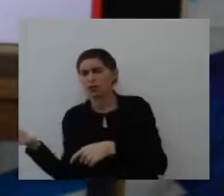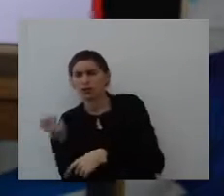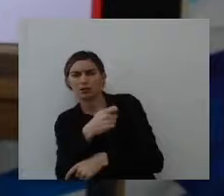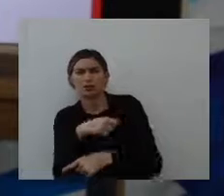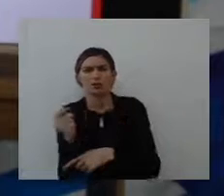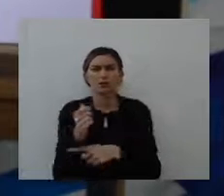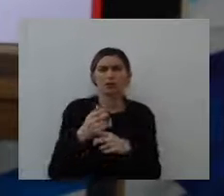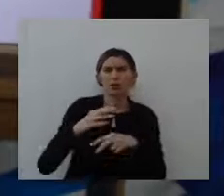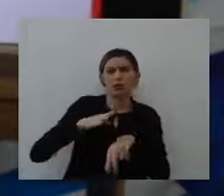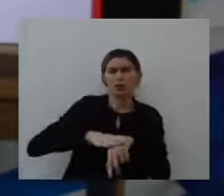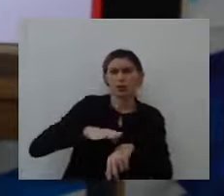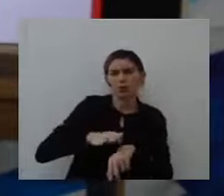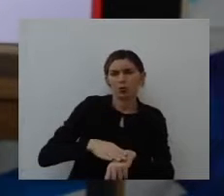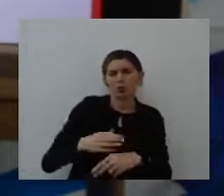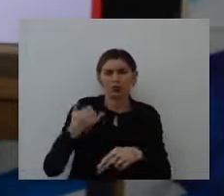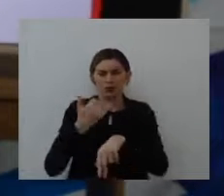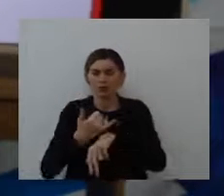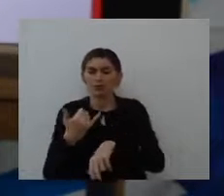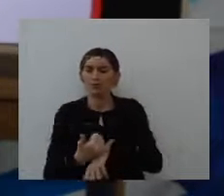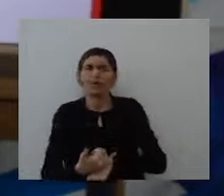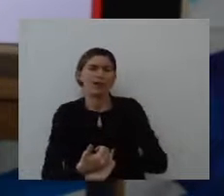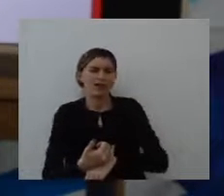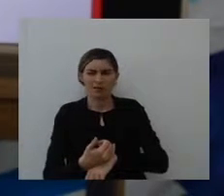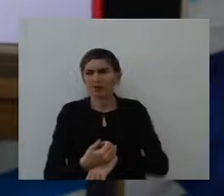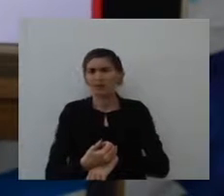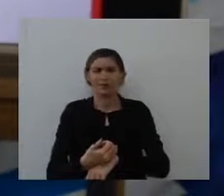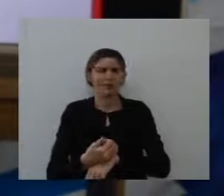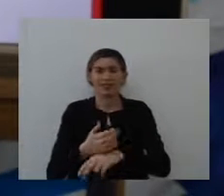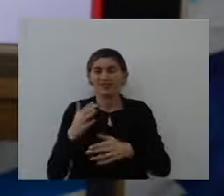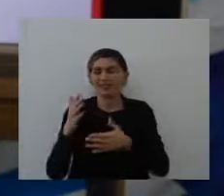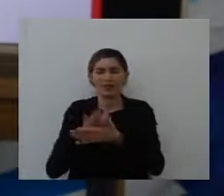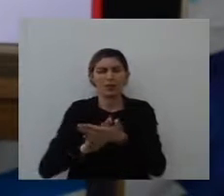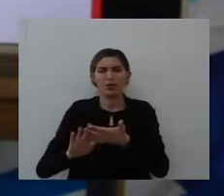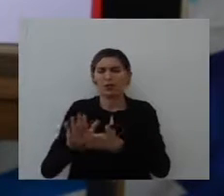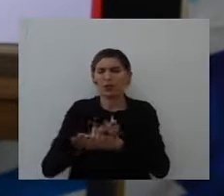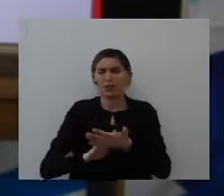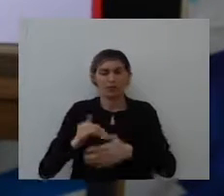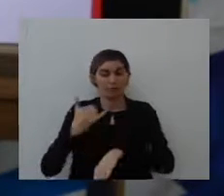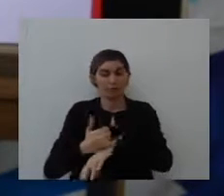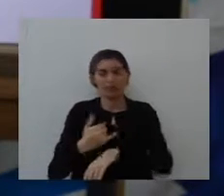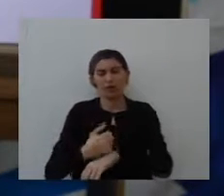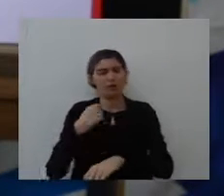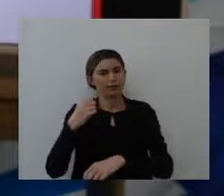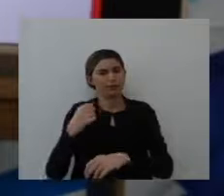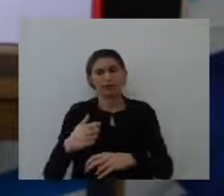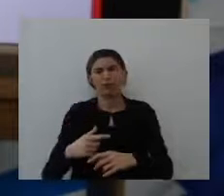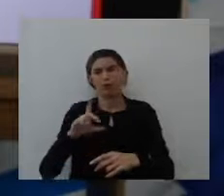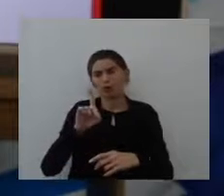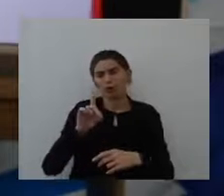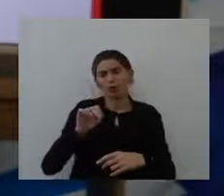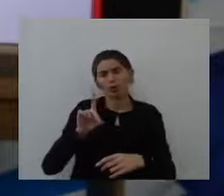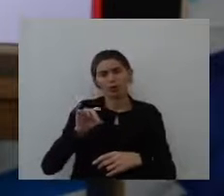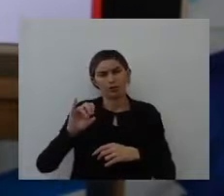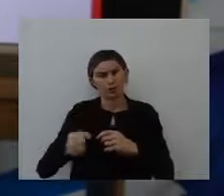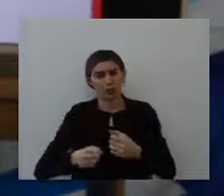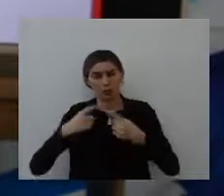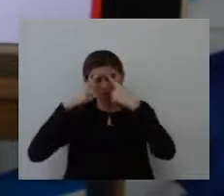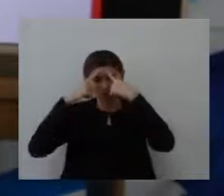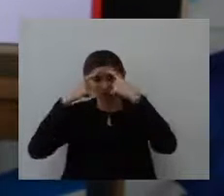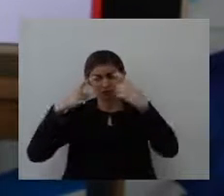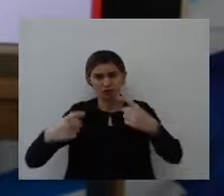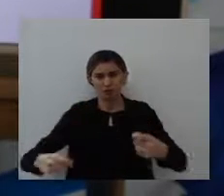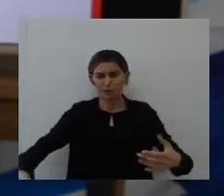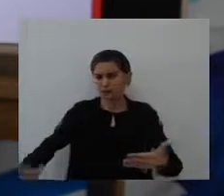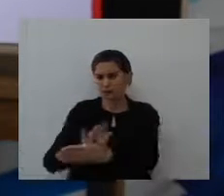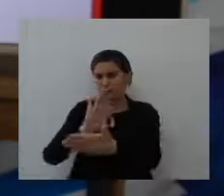bronze, aí, cara, era mesmo que nada. Os dórios são extremamente violentos,